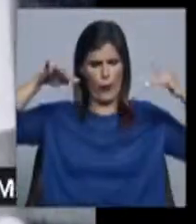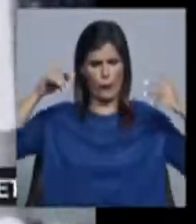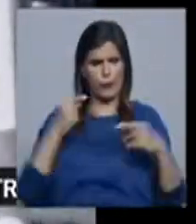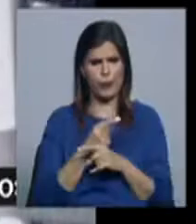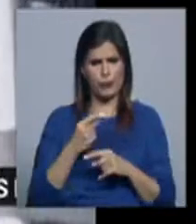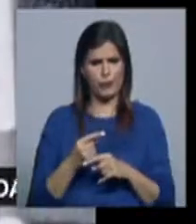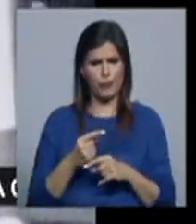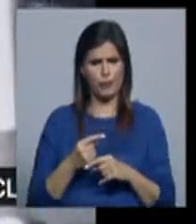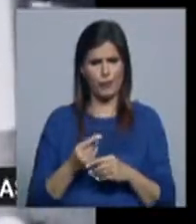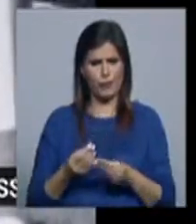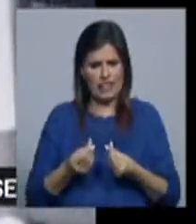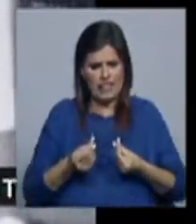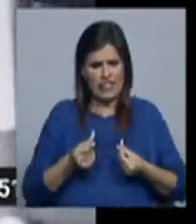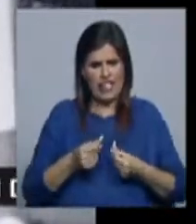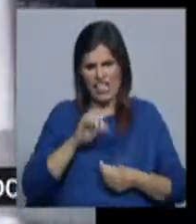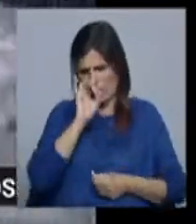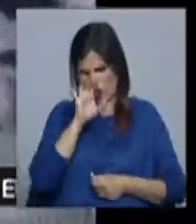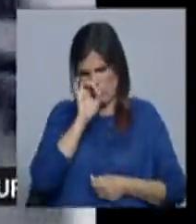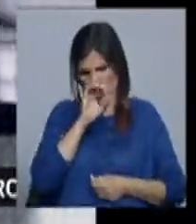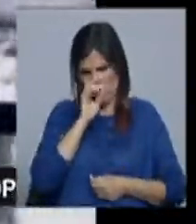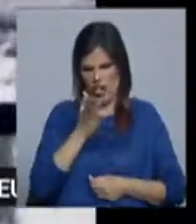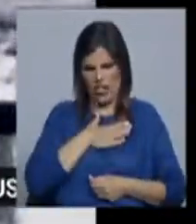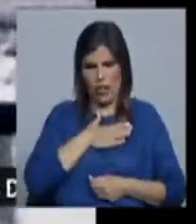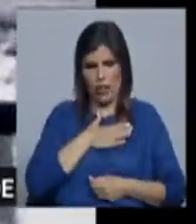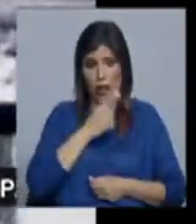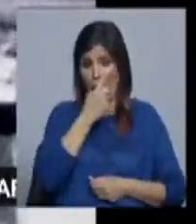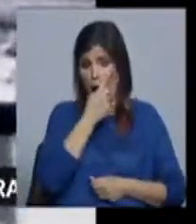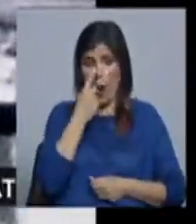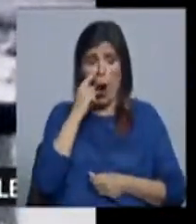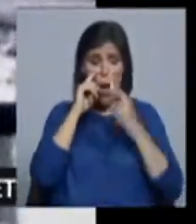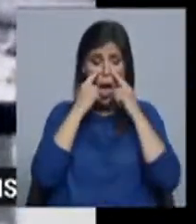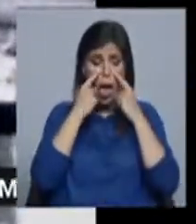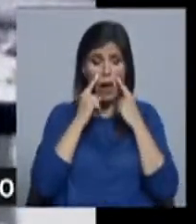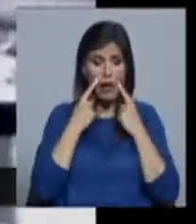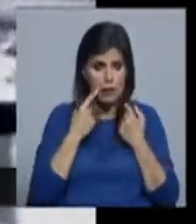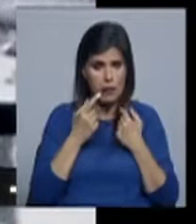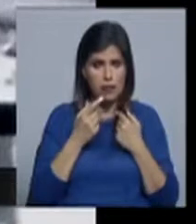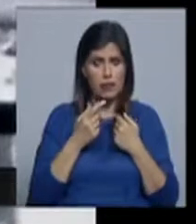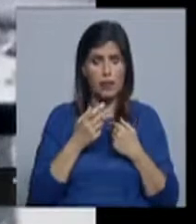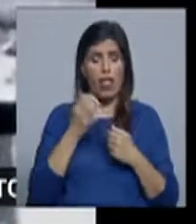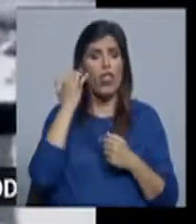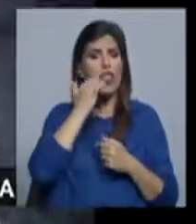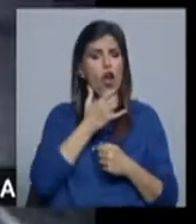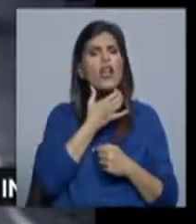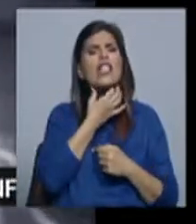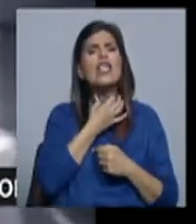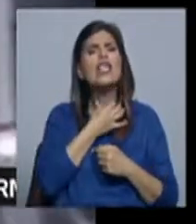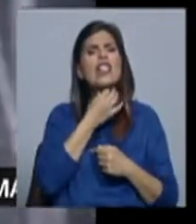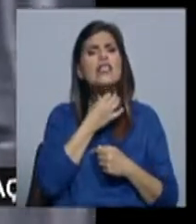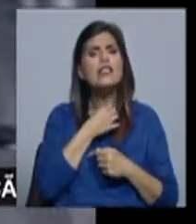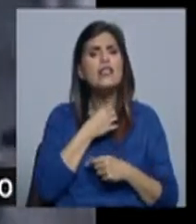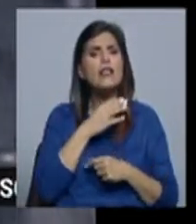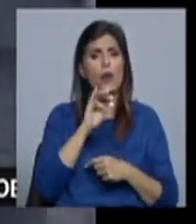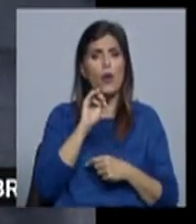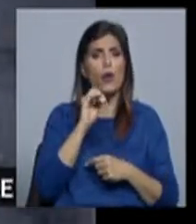aquilo entranha-se, cria espirros, que faz os olhos lacrimejarem, fazem dores de gargantas. Aliás, olha, o Erskine Smith, um